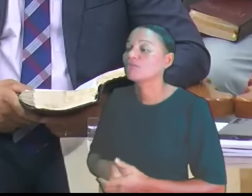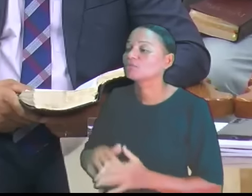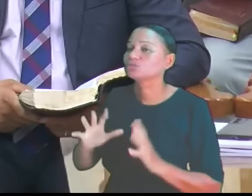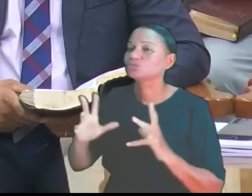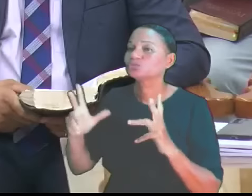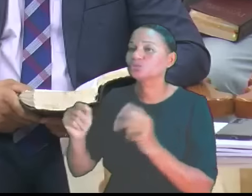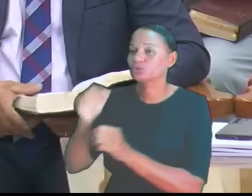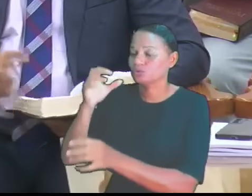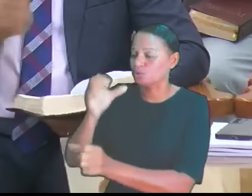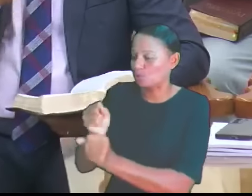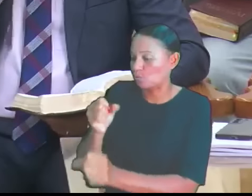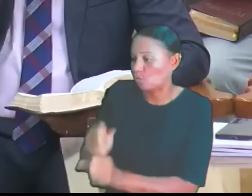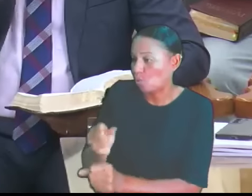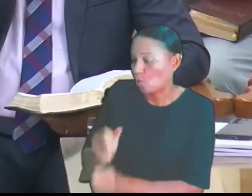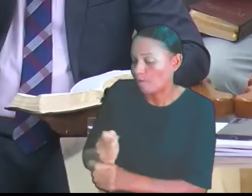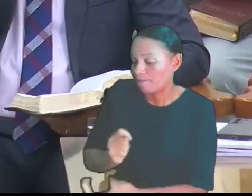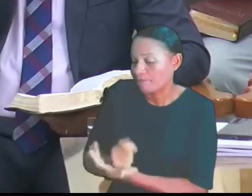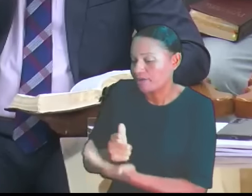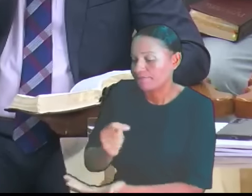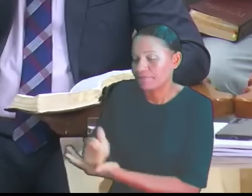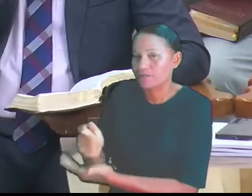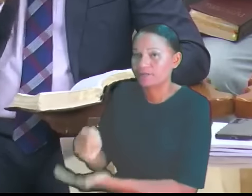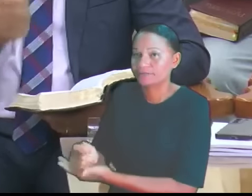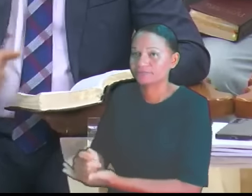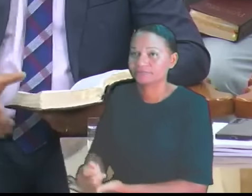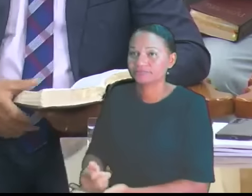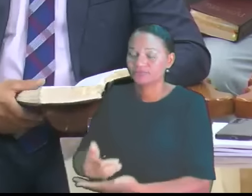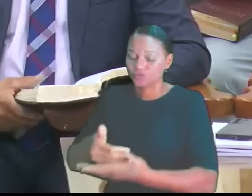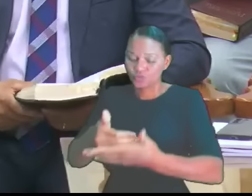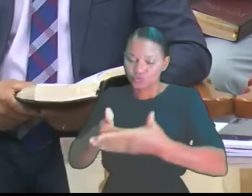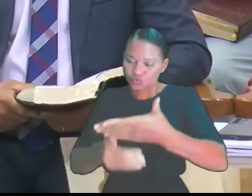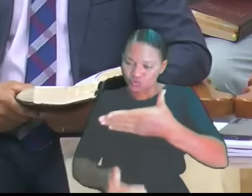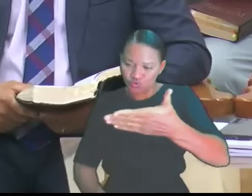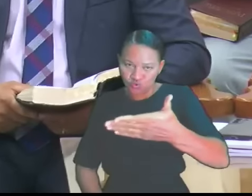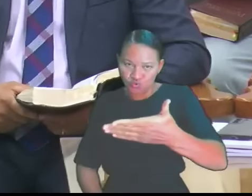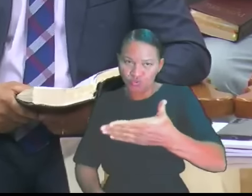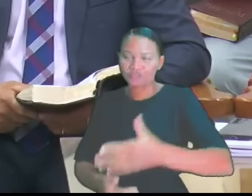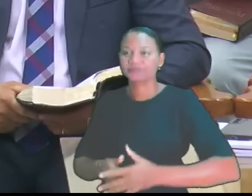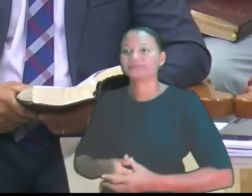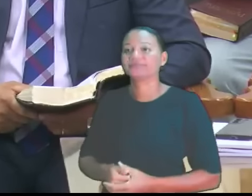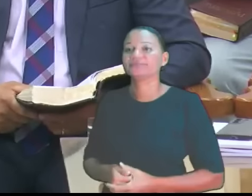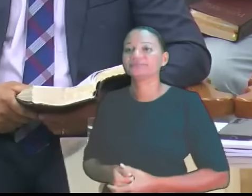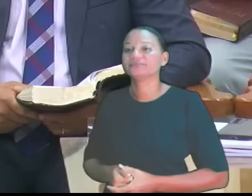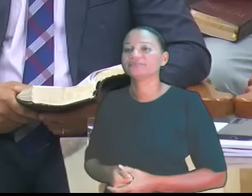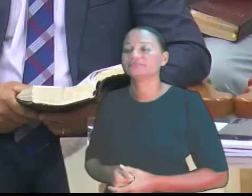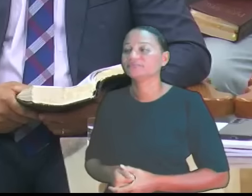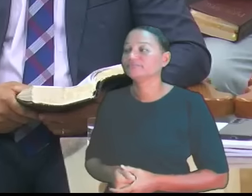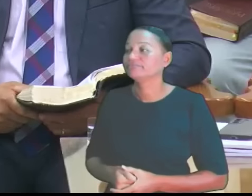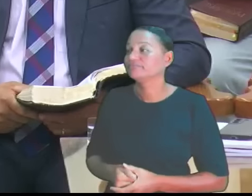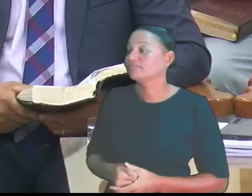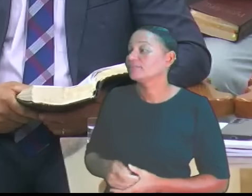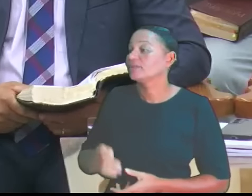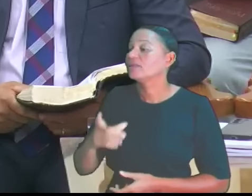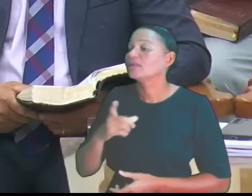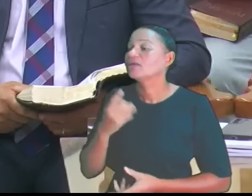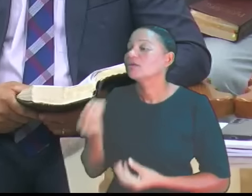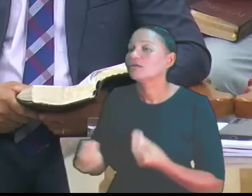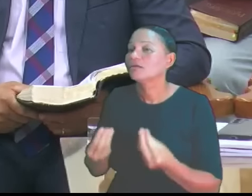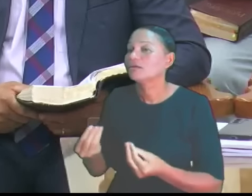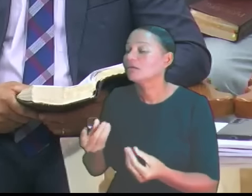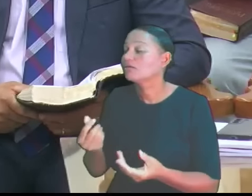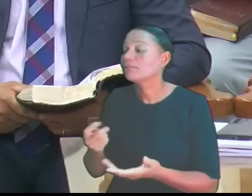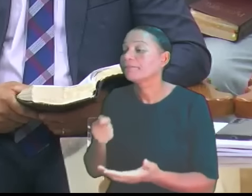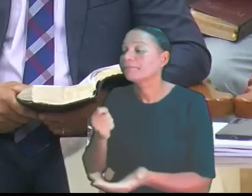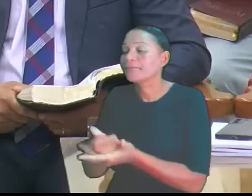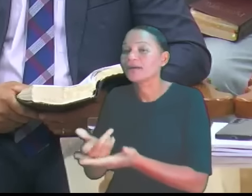as contas que tem a pagar esse mês. Aí lá vem. Aí vai perguntar: escuta aí, e o dinheiro para